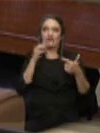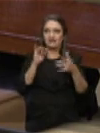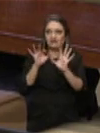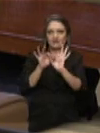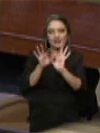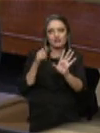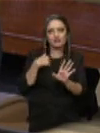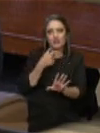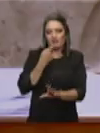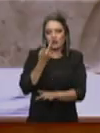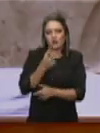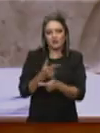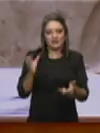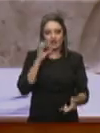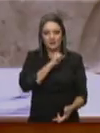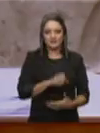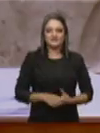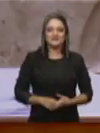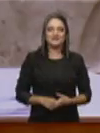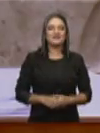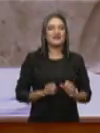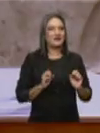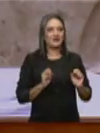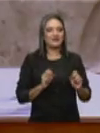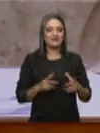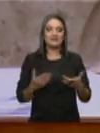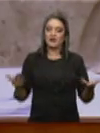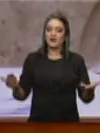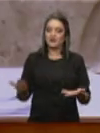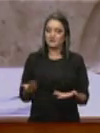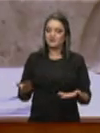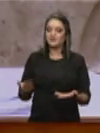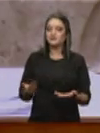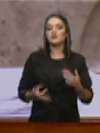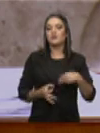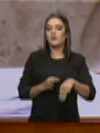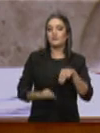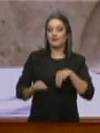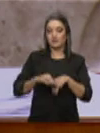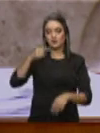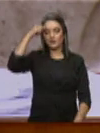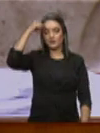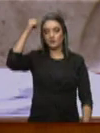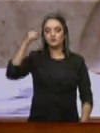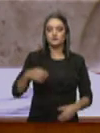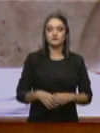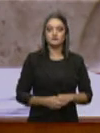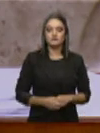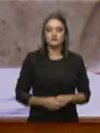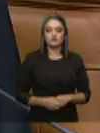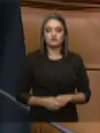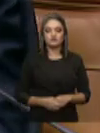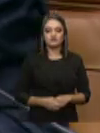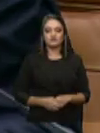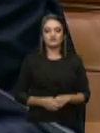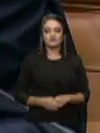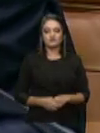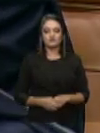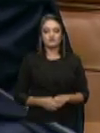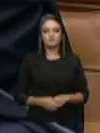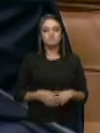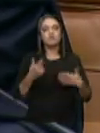breves. Pois não. Então, volta a palavra ao ministro Luiz Roberto. Pois não, ministro Presidente, Luiz Roberto. Presidente, eu ouvi com atenção e interesse